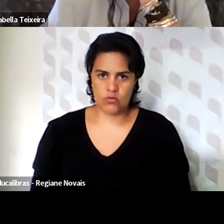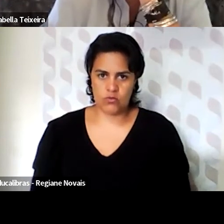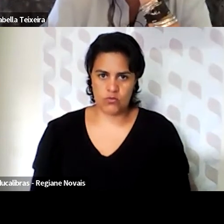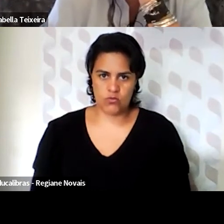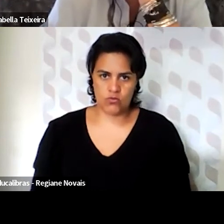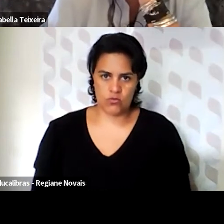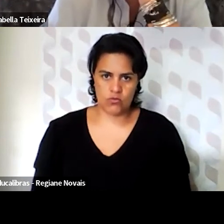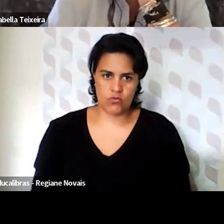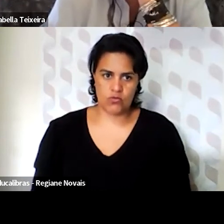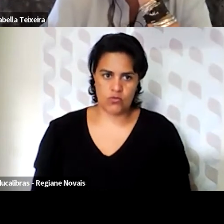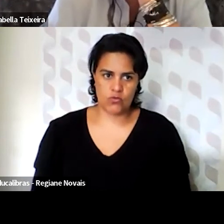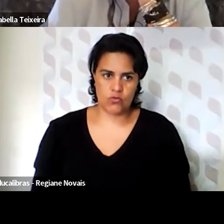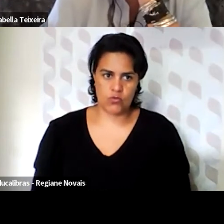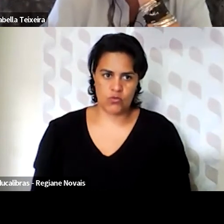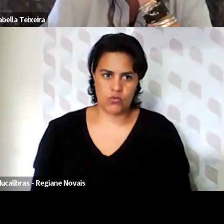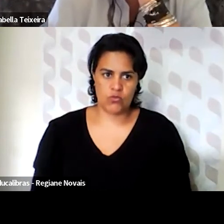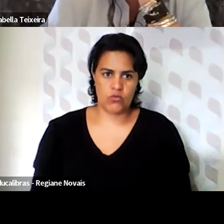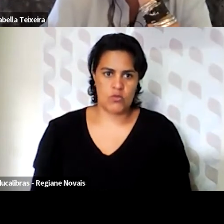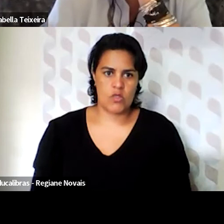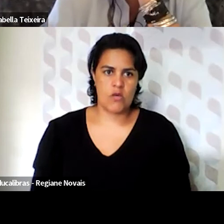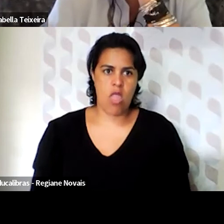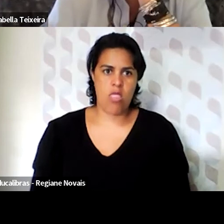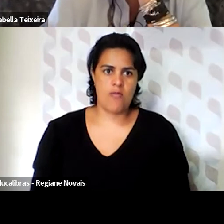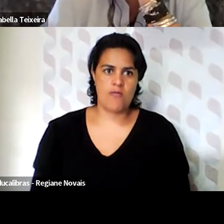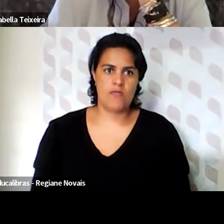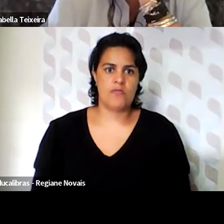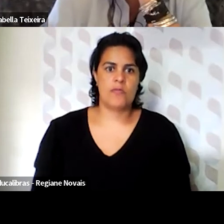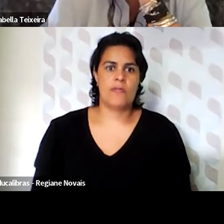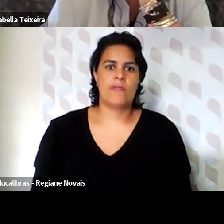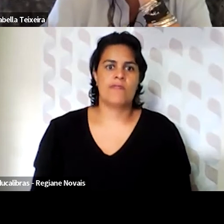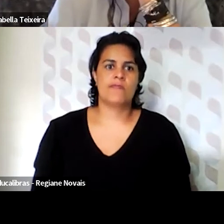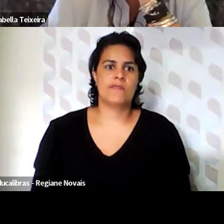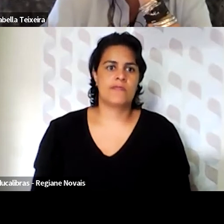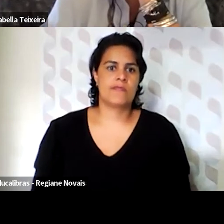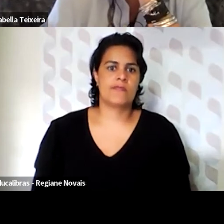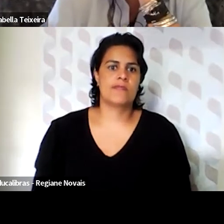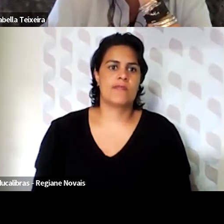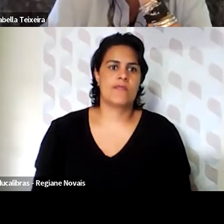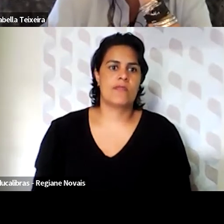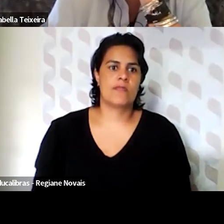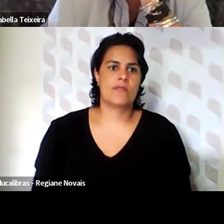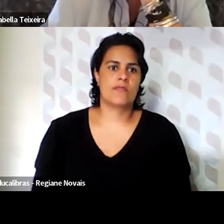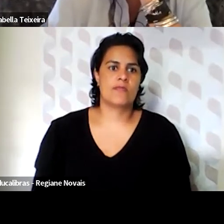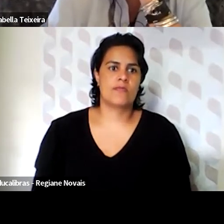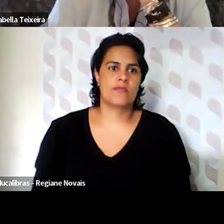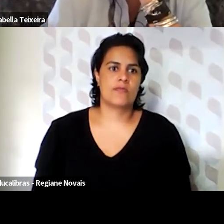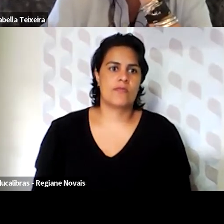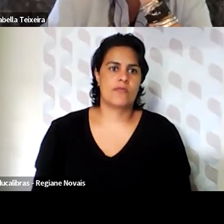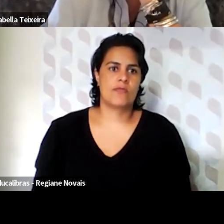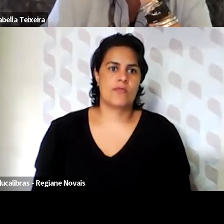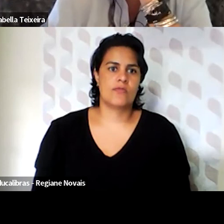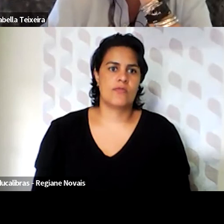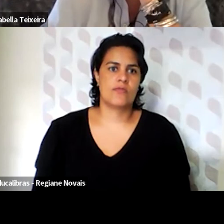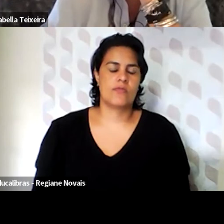Surui. Et encore une fois, voilà, mobilisons-nous tous pour sauver l'Amazonie. Encore une fois, au Brésil, ils font leur travail et il faut qu'on fasse